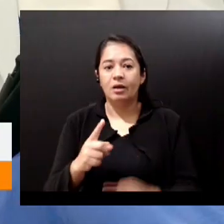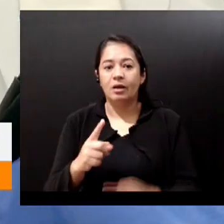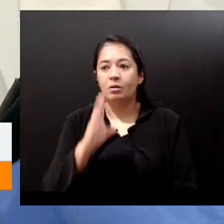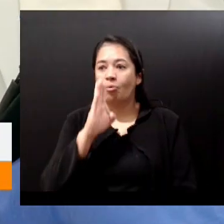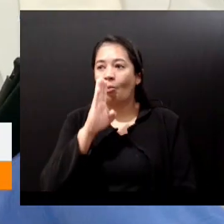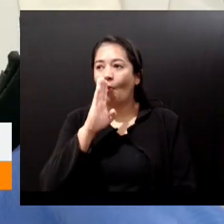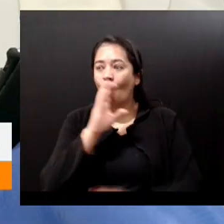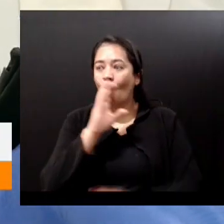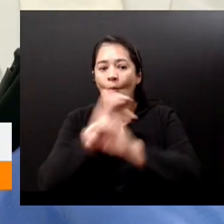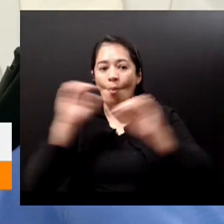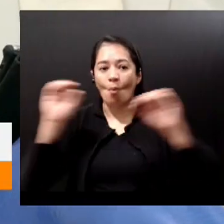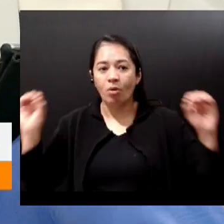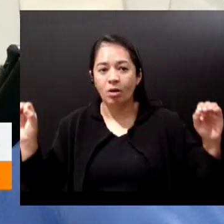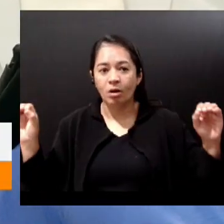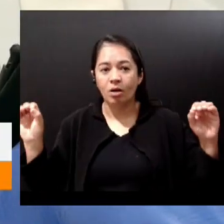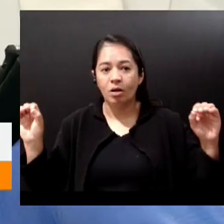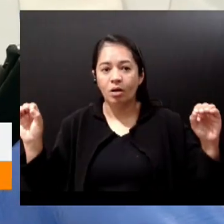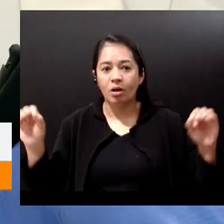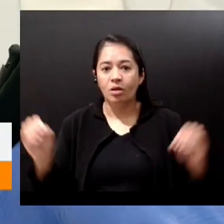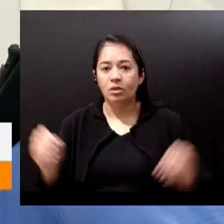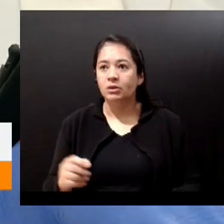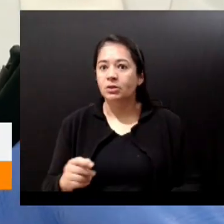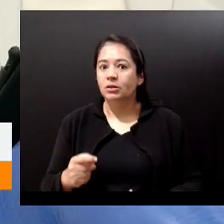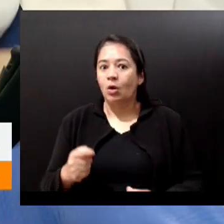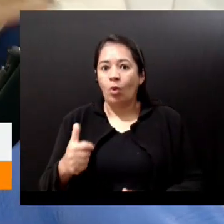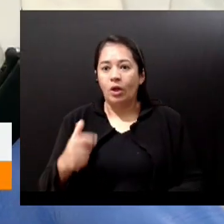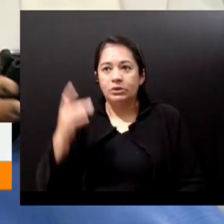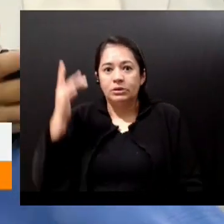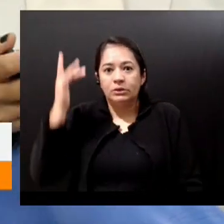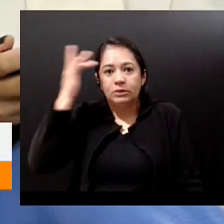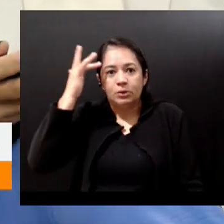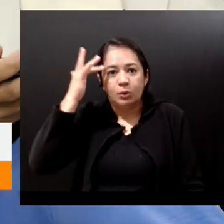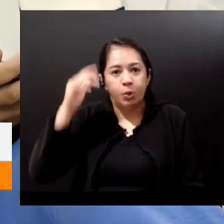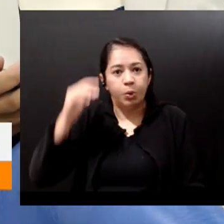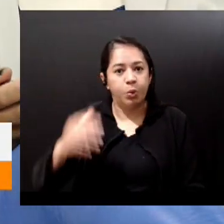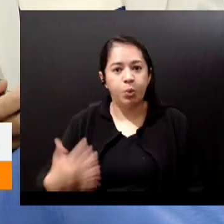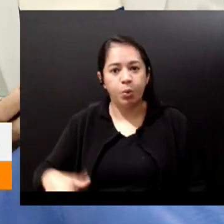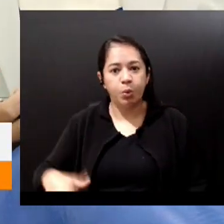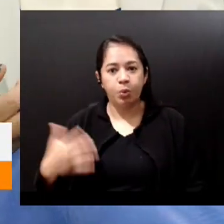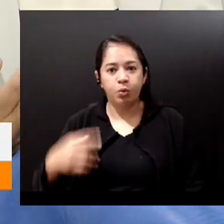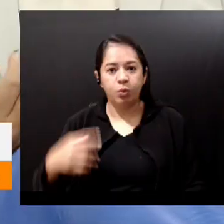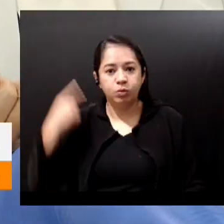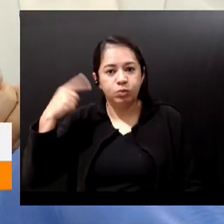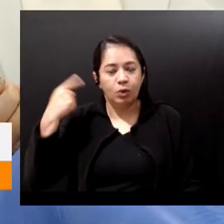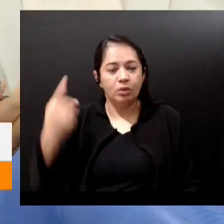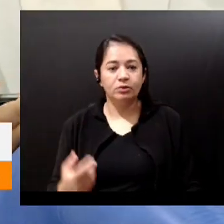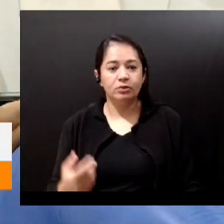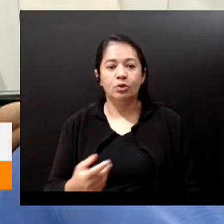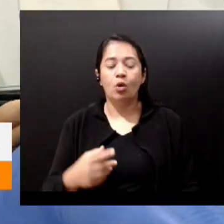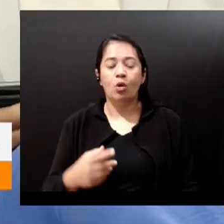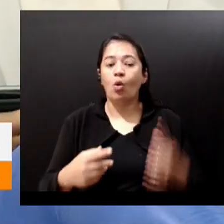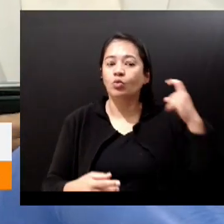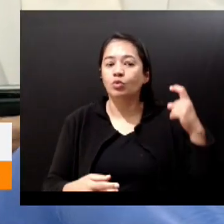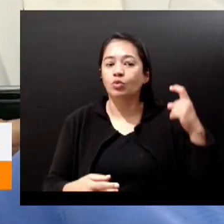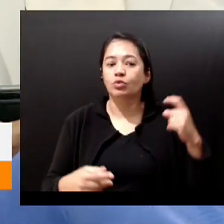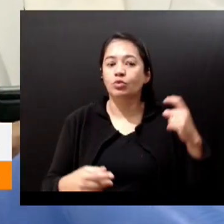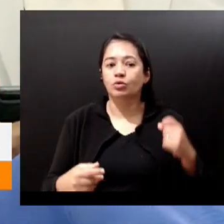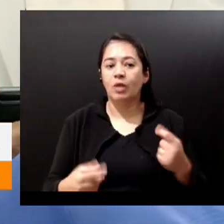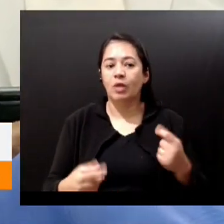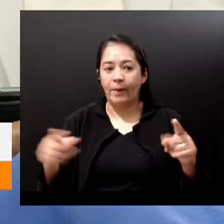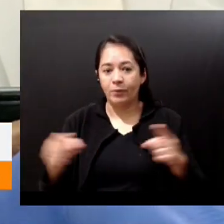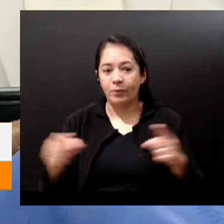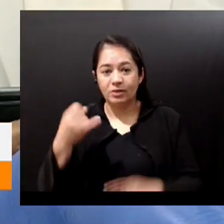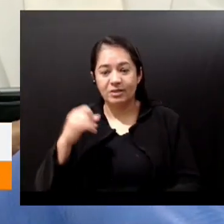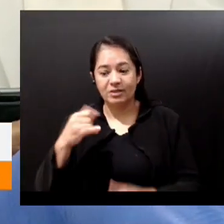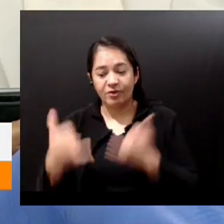gerou psicose. Então, a ideia, não é, o som, ele não pode ser uma diversão. A música, senão ela vai tirar do foco, talvez até o que a pesquisa trouxe. Eu